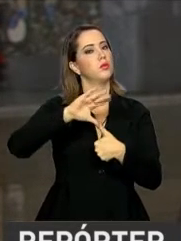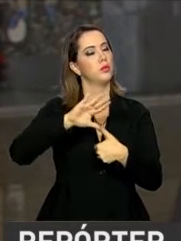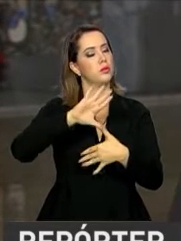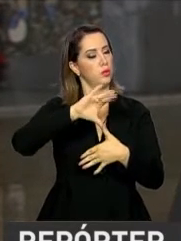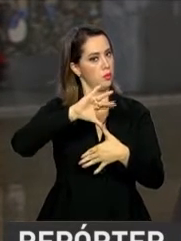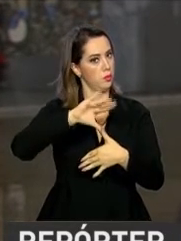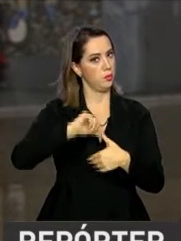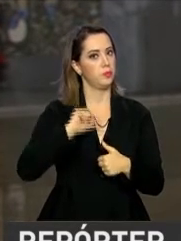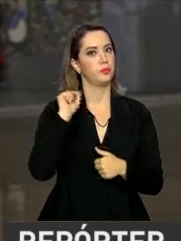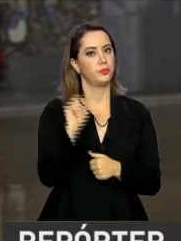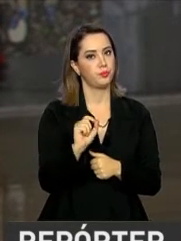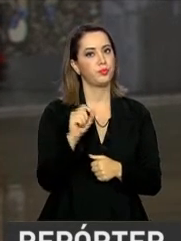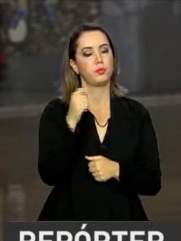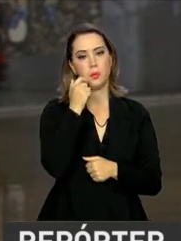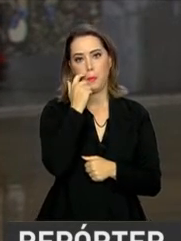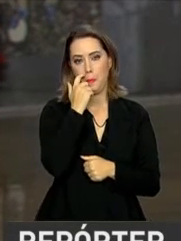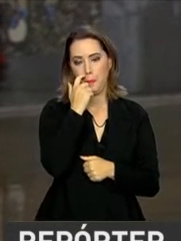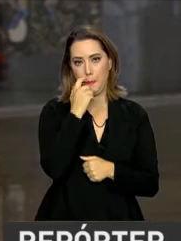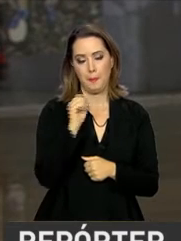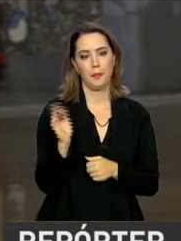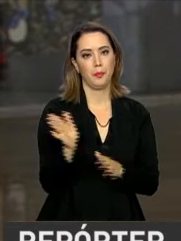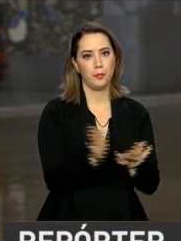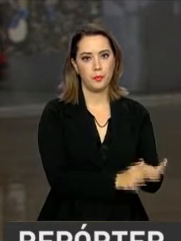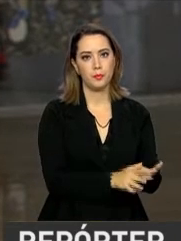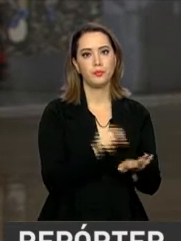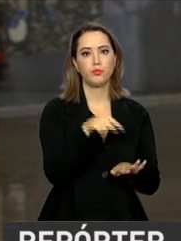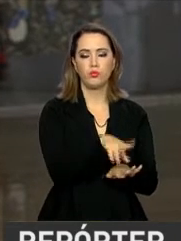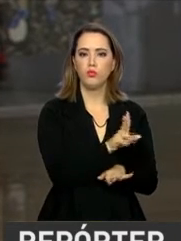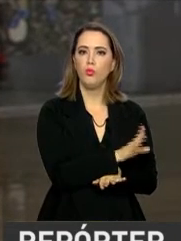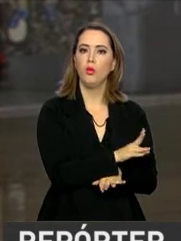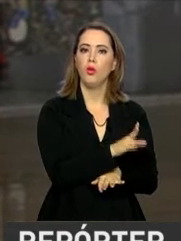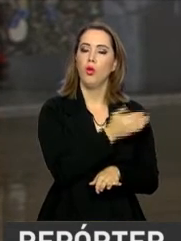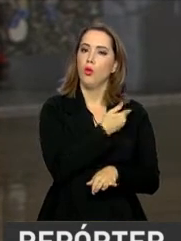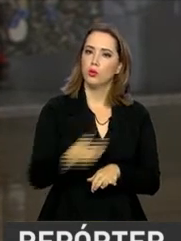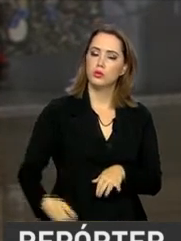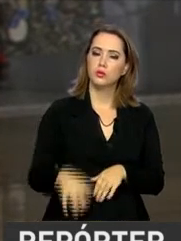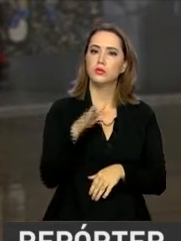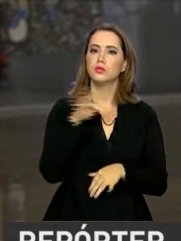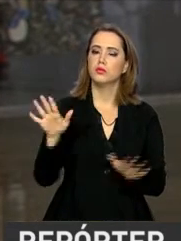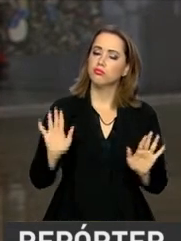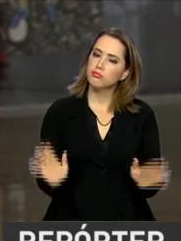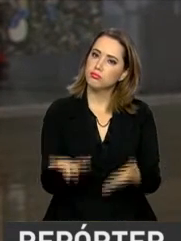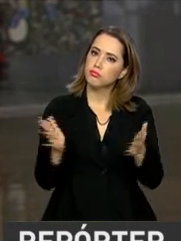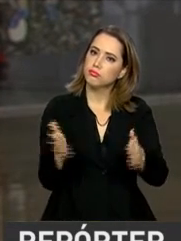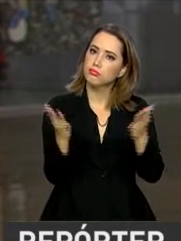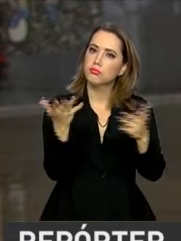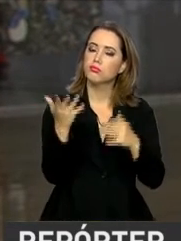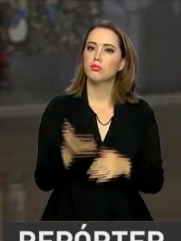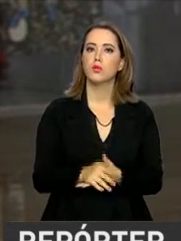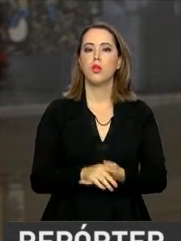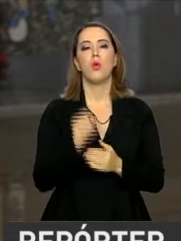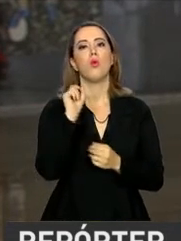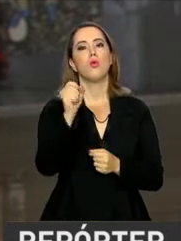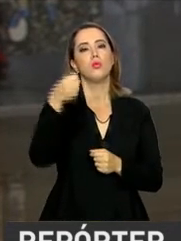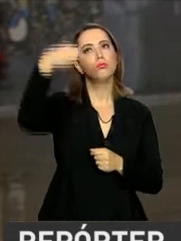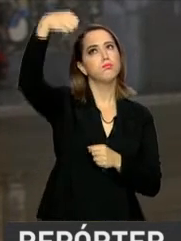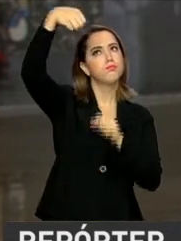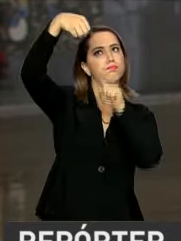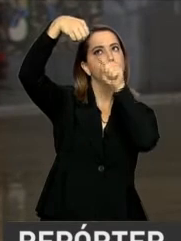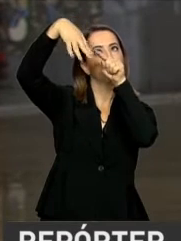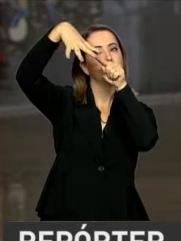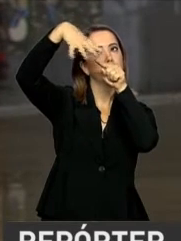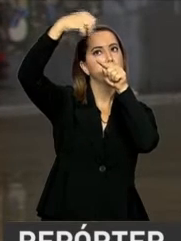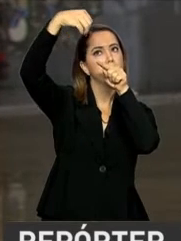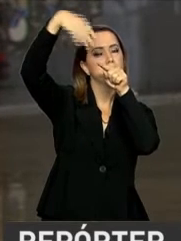daniele mudando um pouco de assunto é o governo federal ele vem estimulando e ao longo dos últimos anos o consumo de lâmpadas mais eficientes